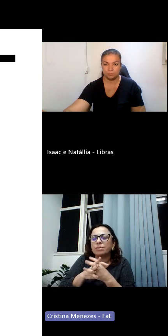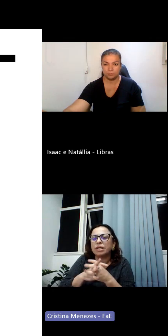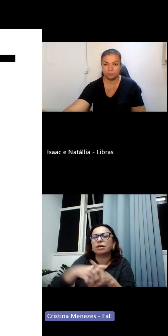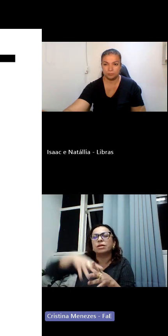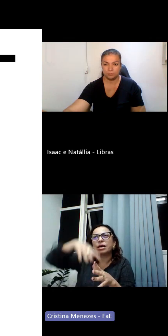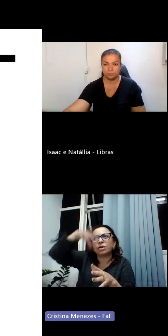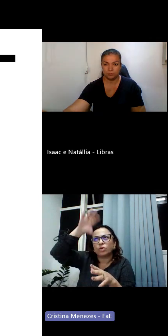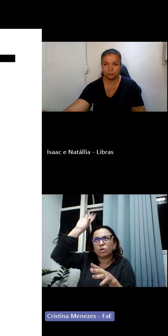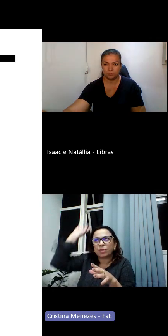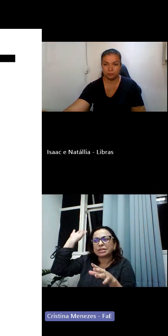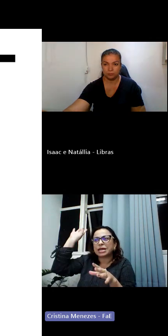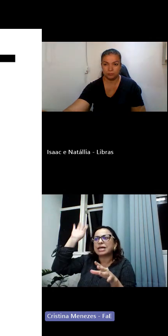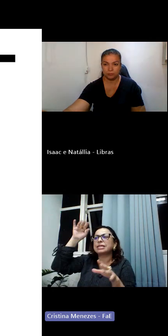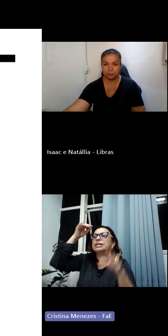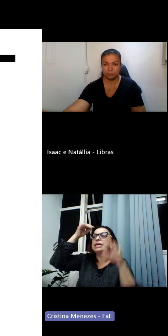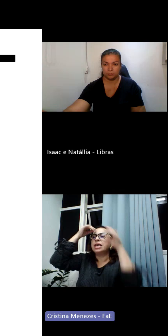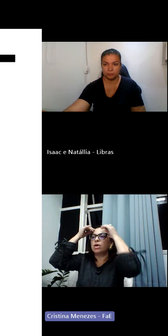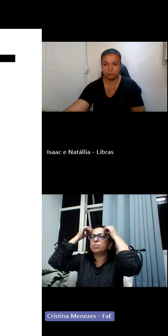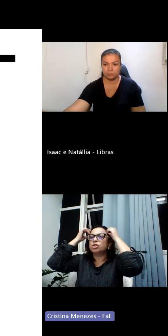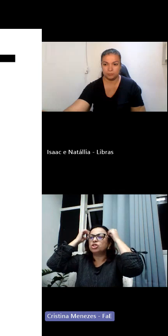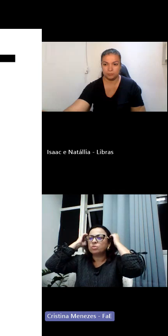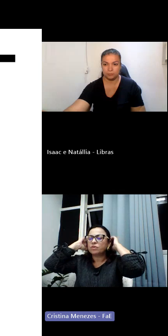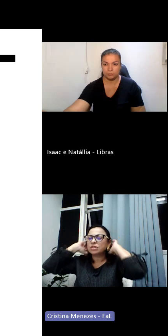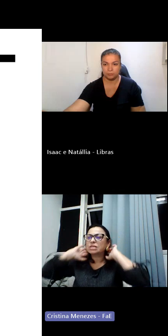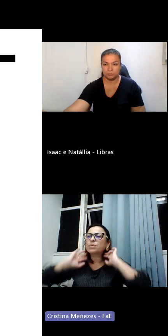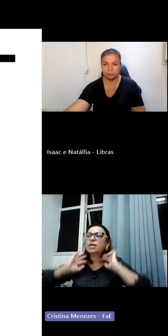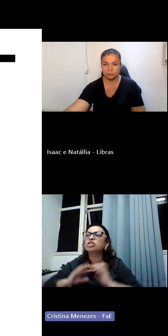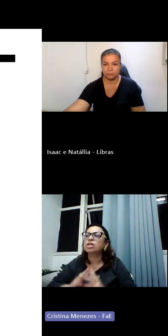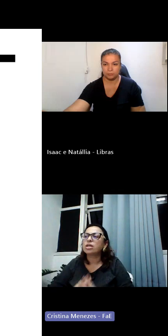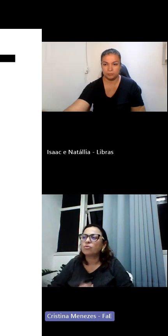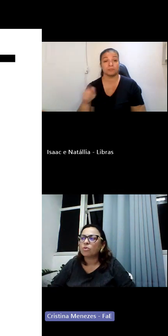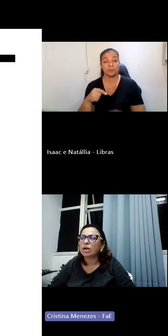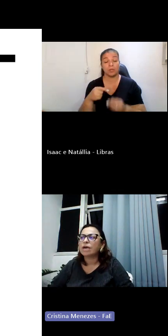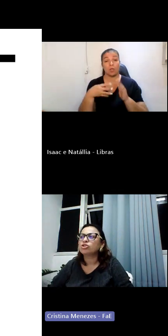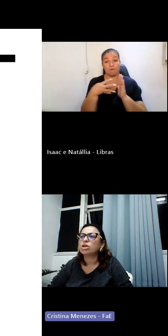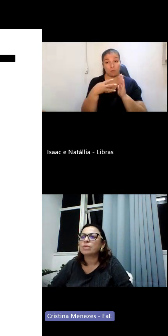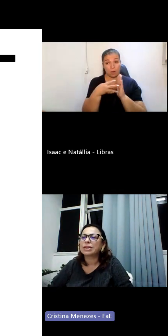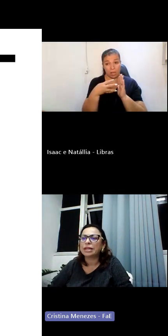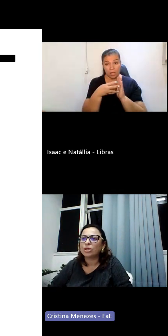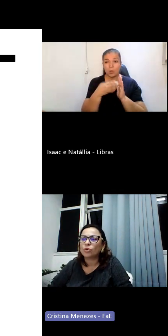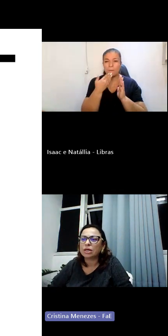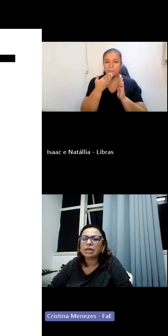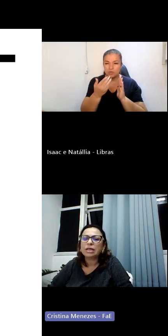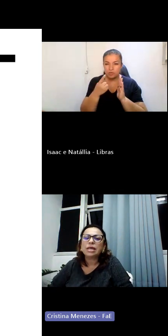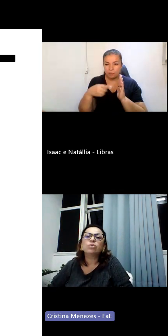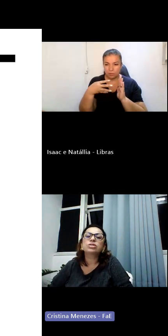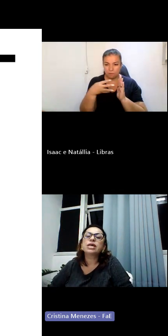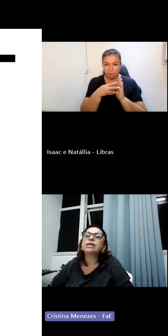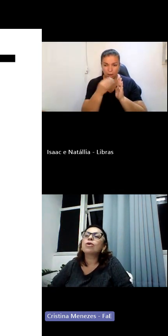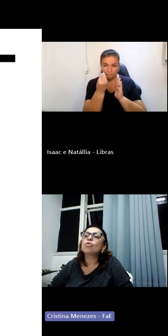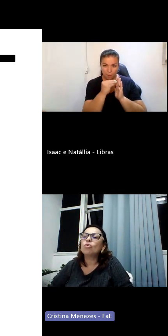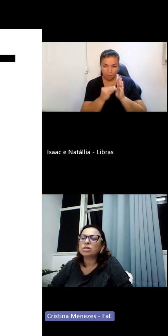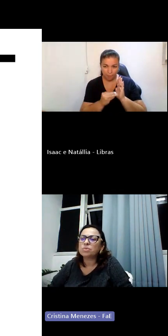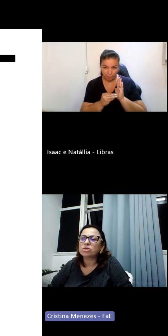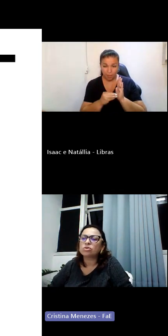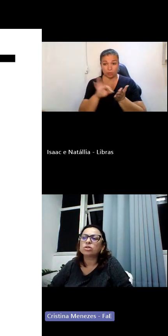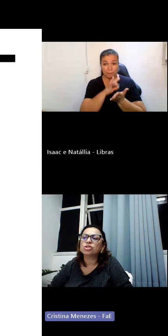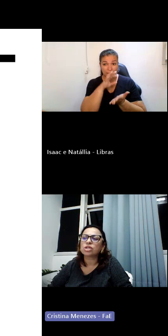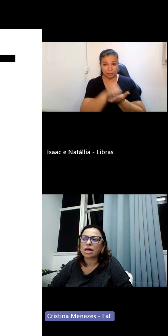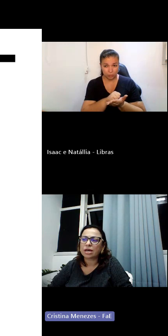Lembra, na reunião passada, eu pedi para vocês preencherem o formulário de rematrícula. Eu sei que